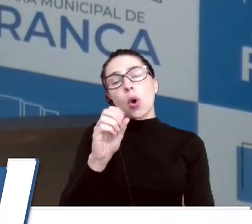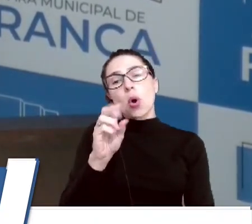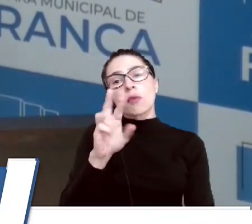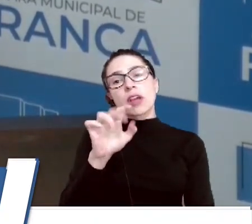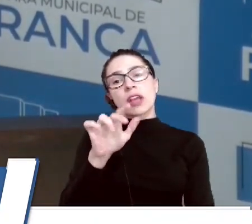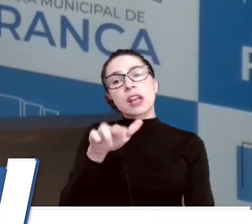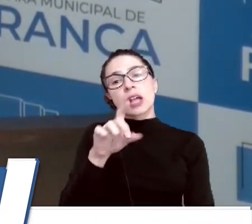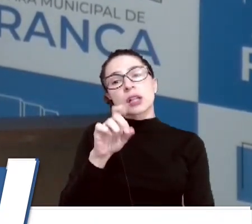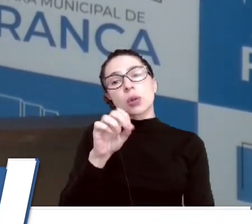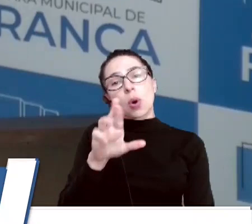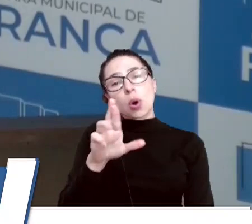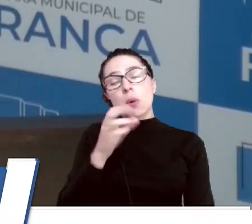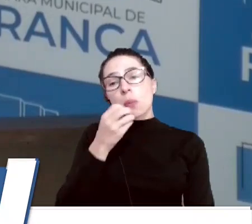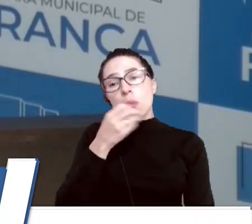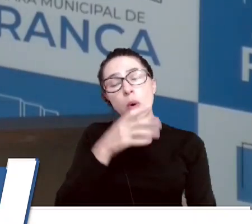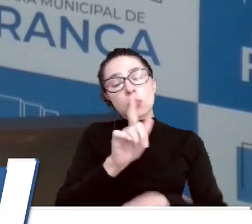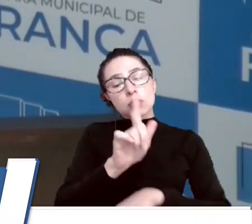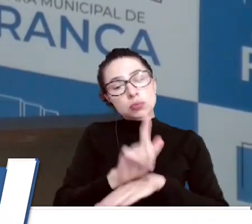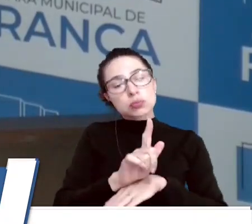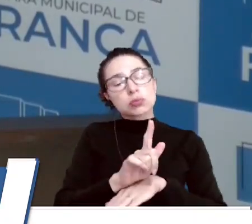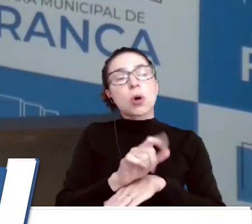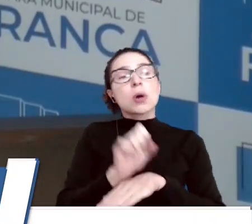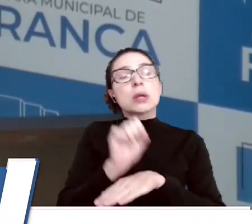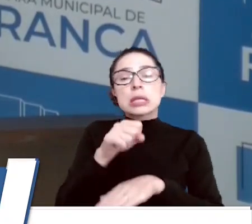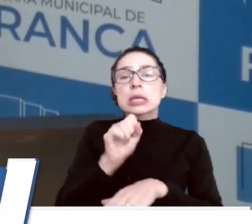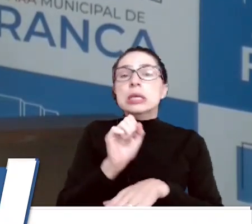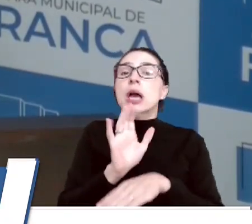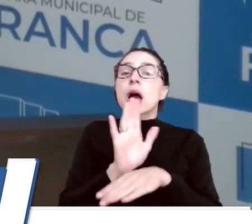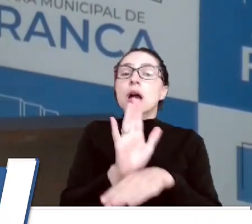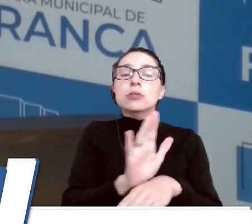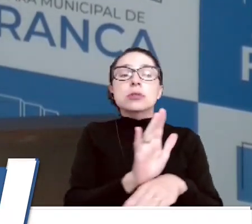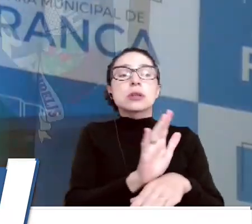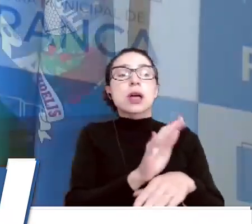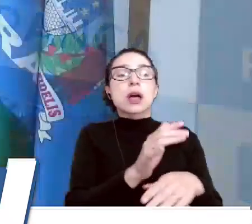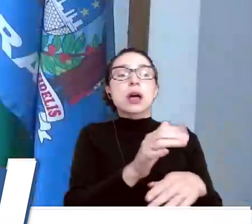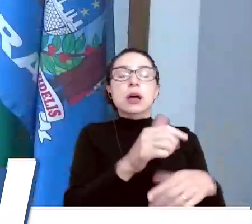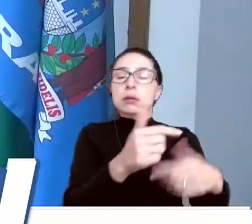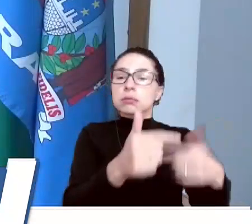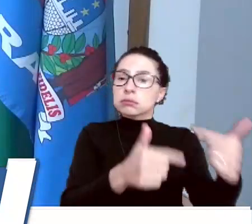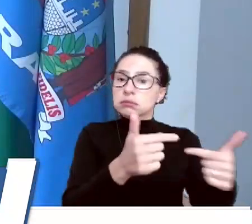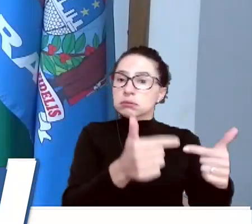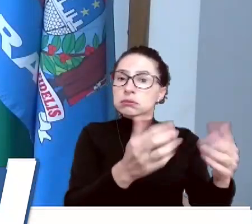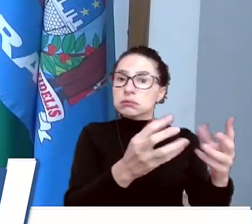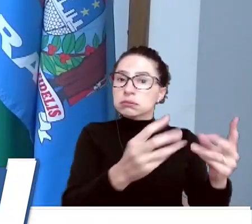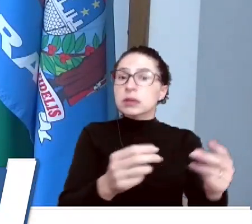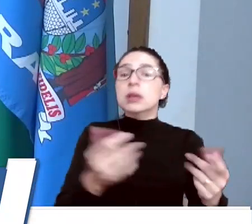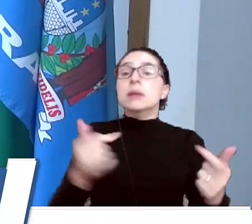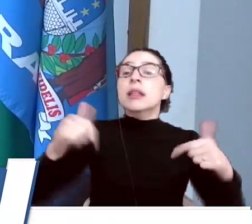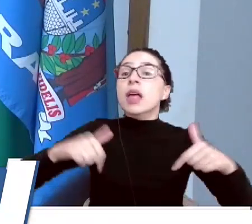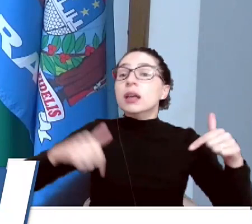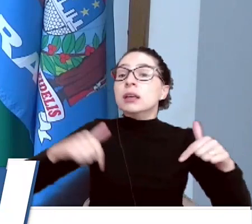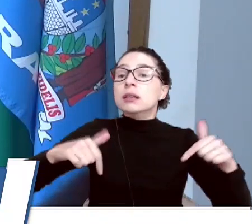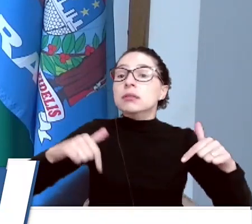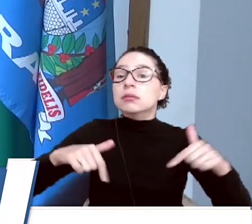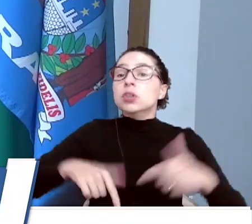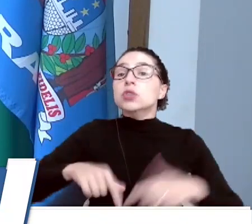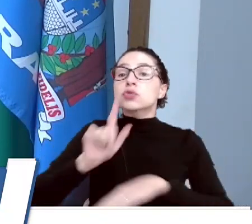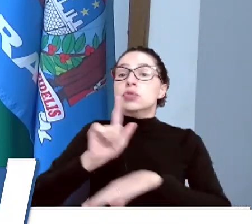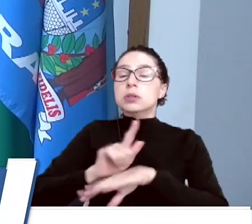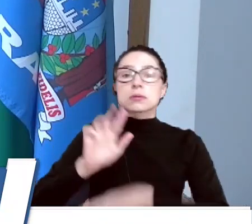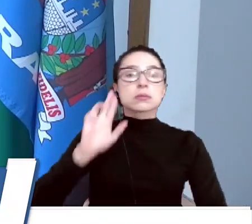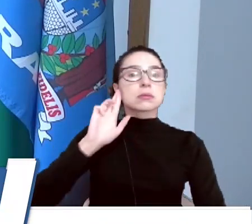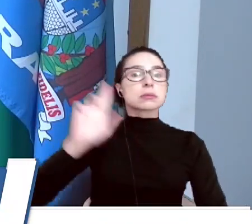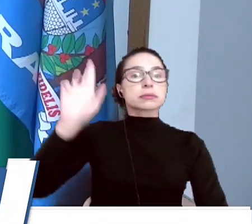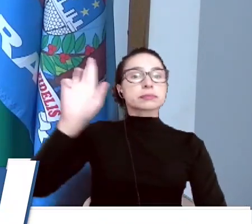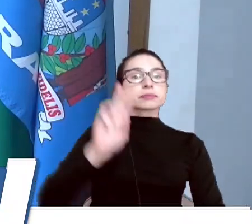resolver o problema das outras regiões. E cadê o nosso bom gestor que não protege os direitos da nossa